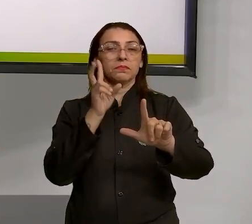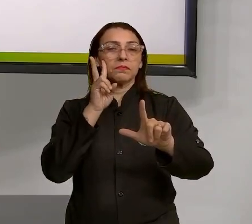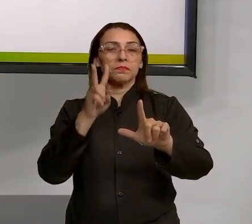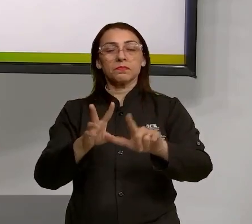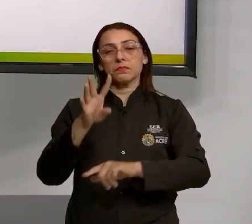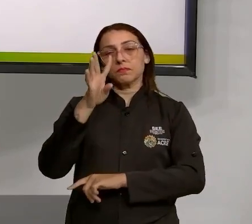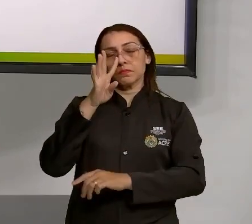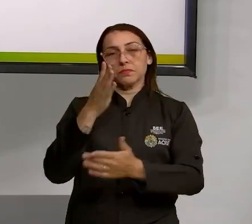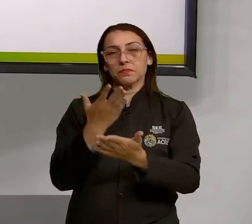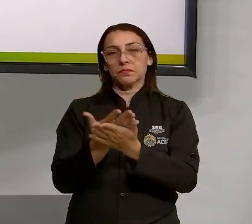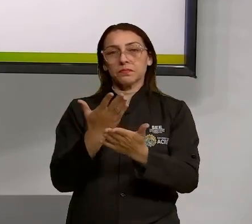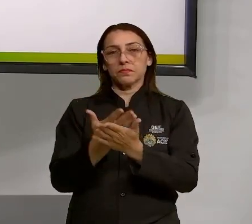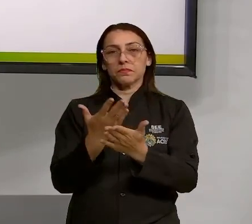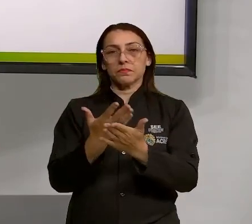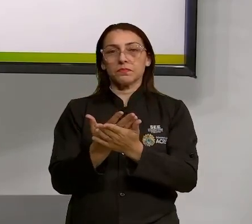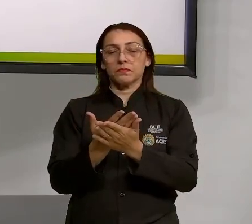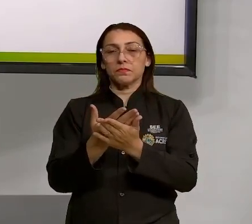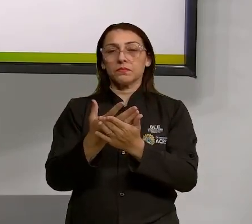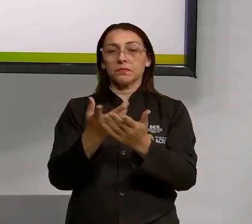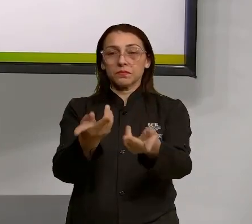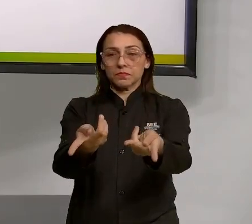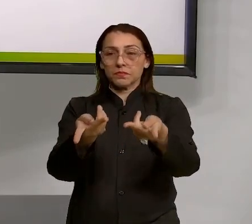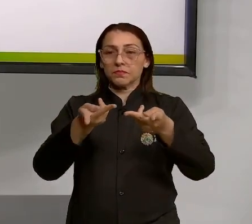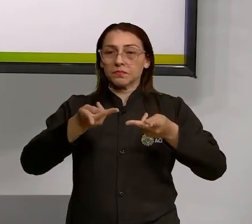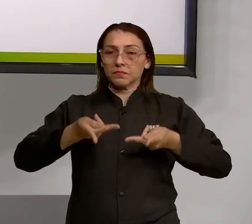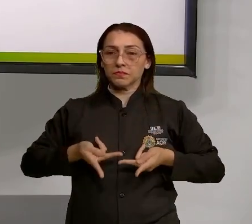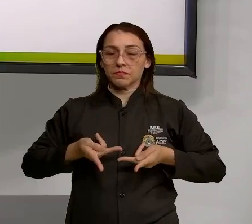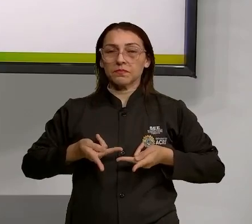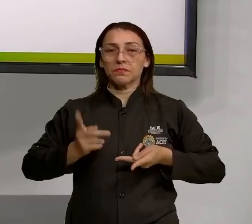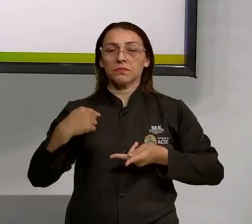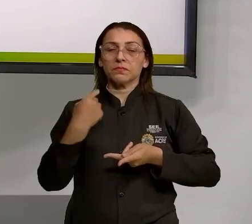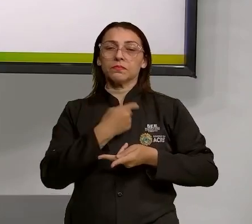e fica aqui o meu convite para o